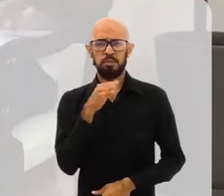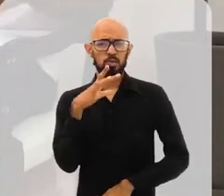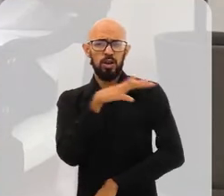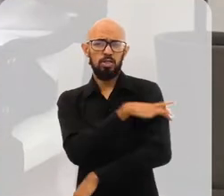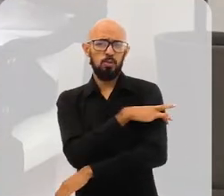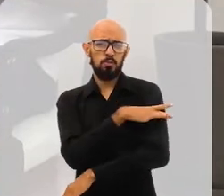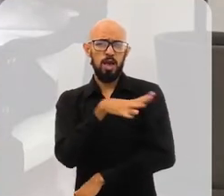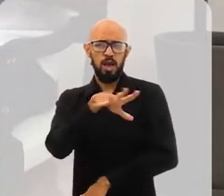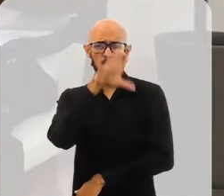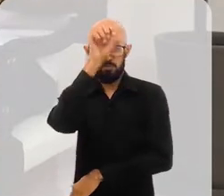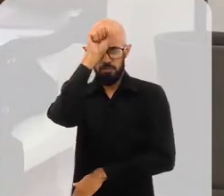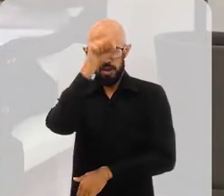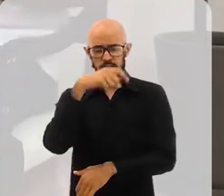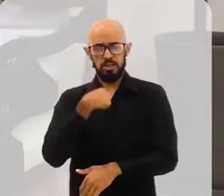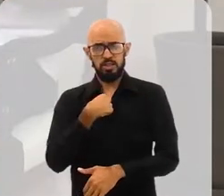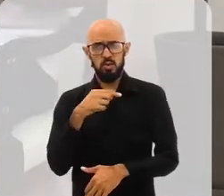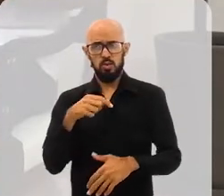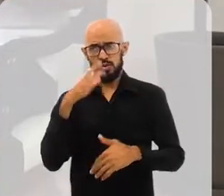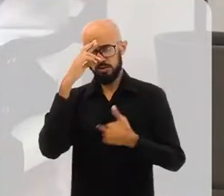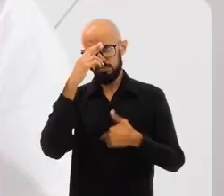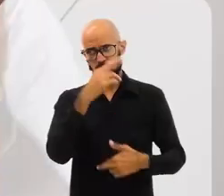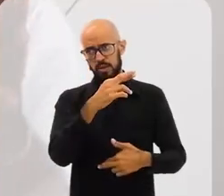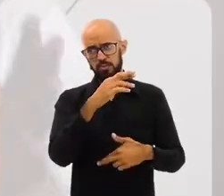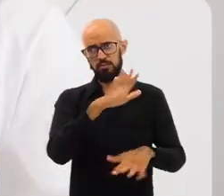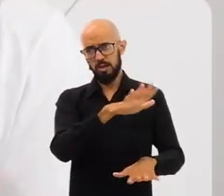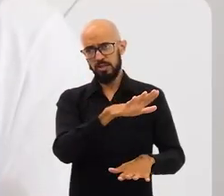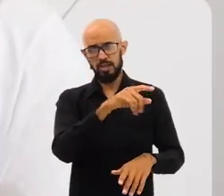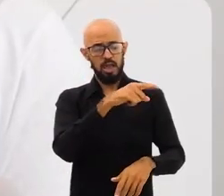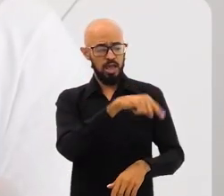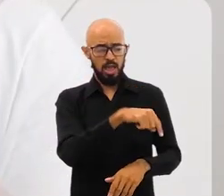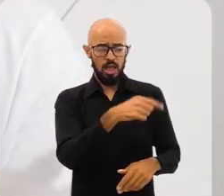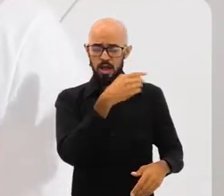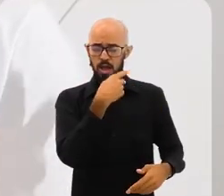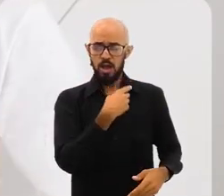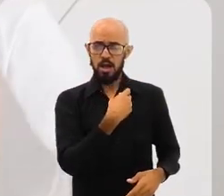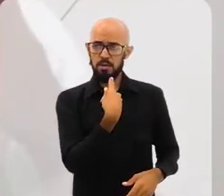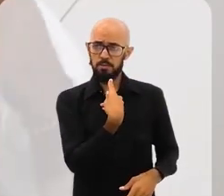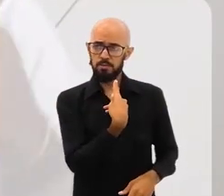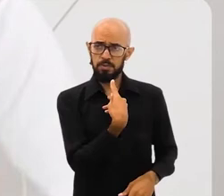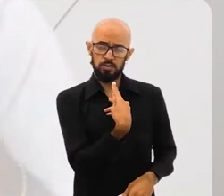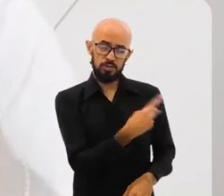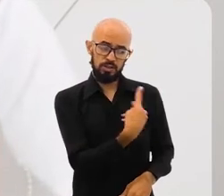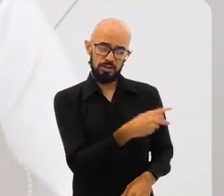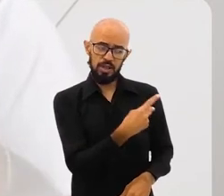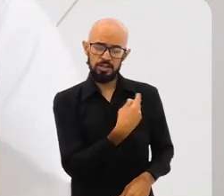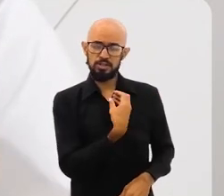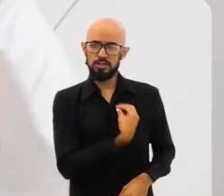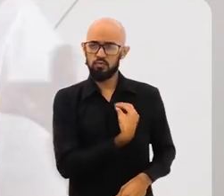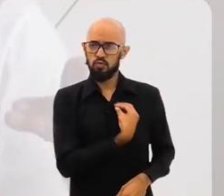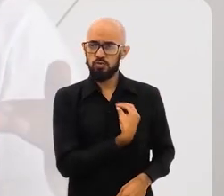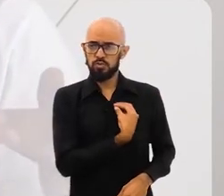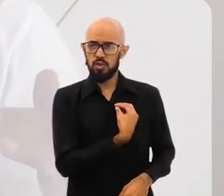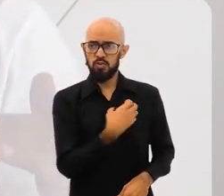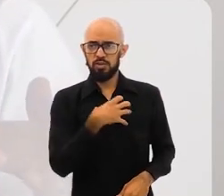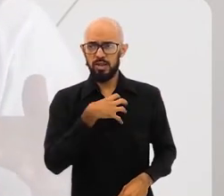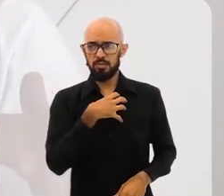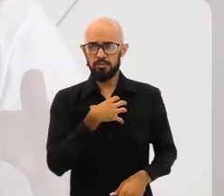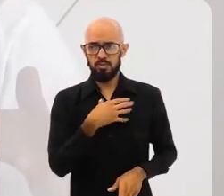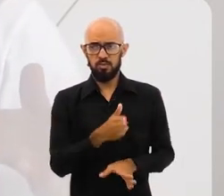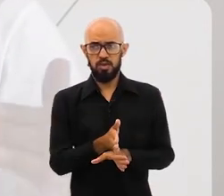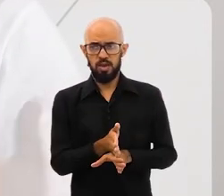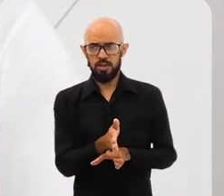Candomblé a umbanda Ou seja que eu respeito demais a função deles é manter a emoção humana sempre